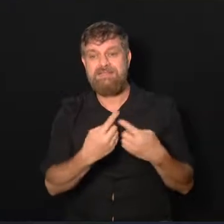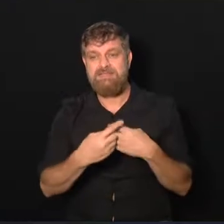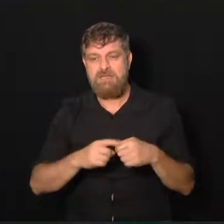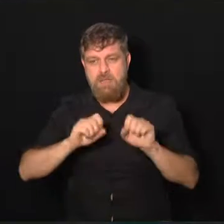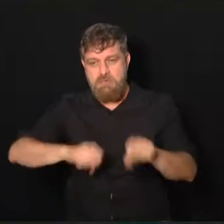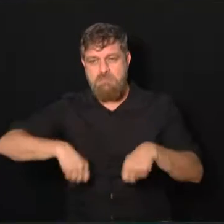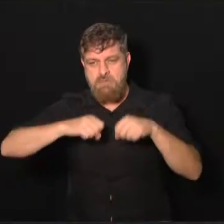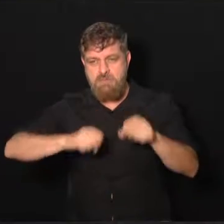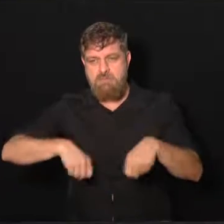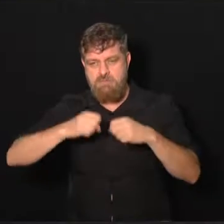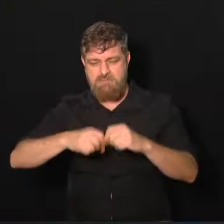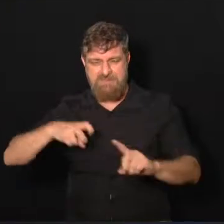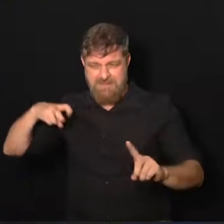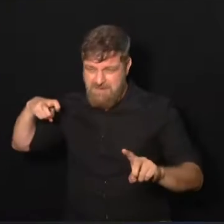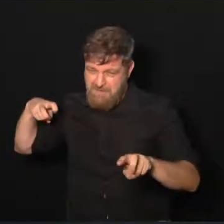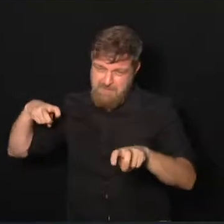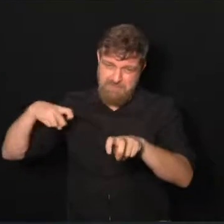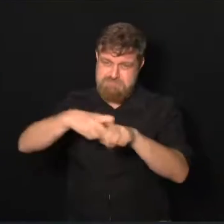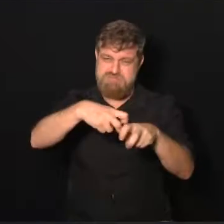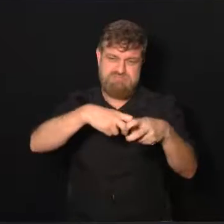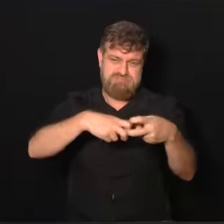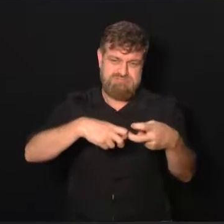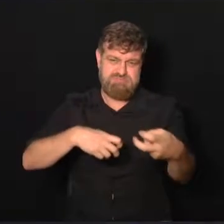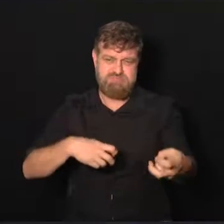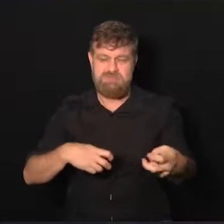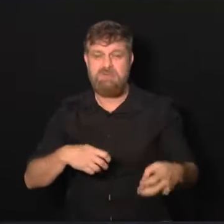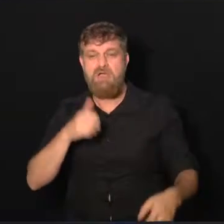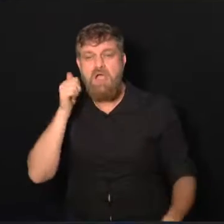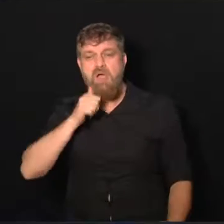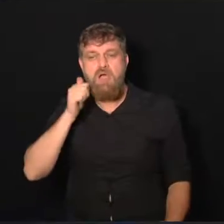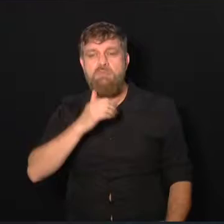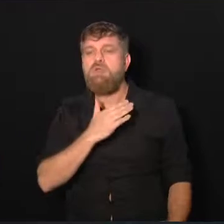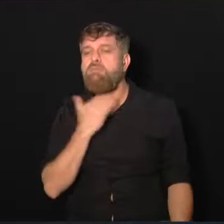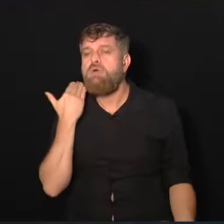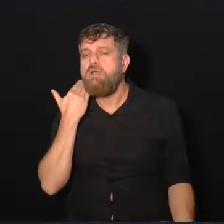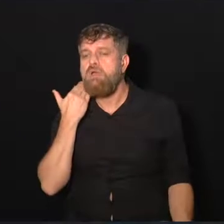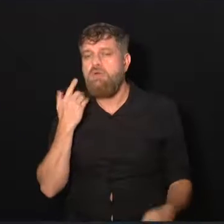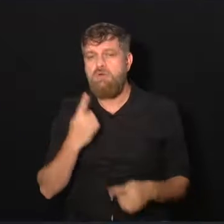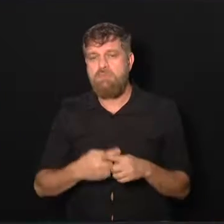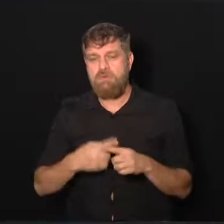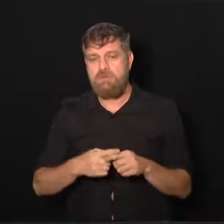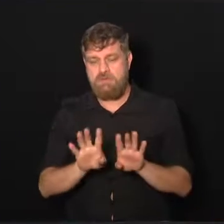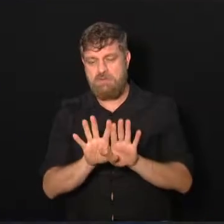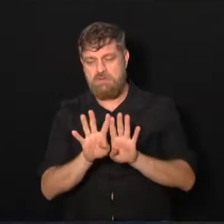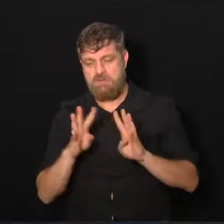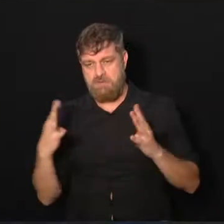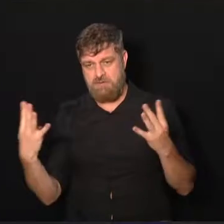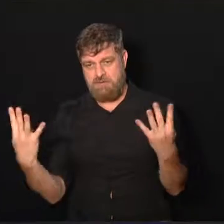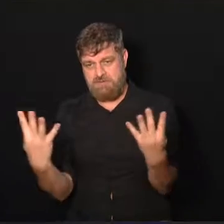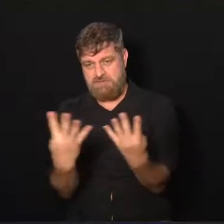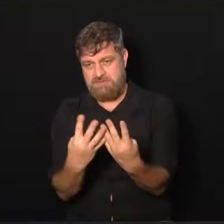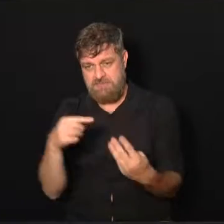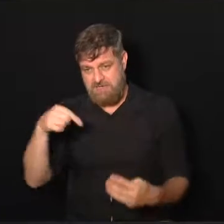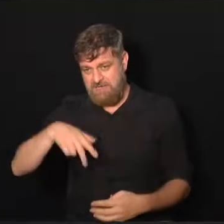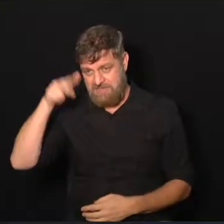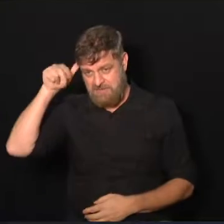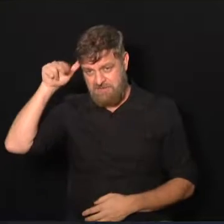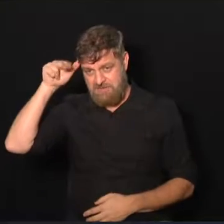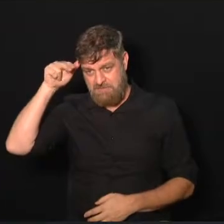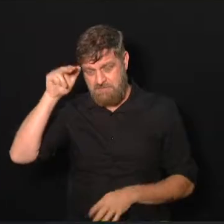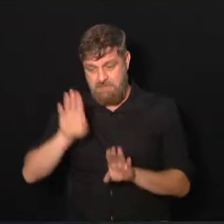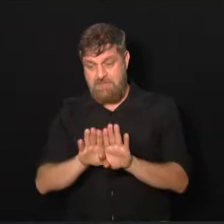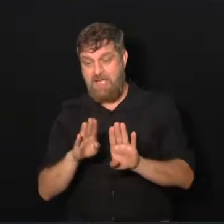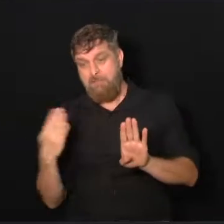estrada que o Porsche lá capotou, lá morreu a mulher recentemente? Porque a cerca do lugar onde estava o animal